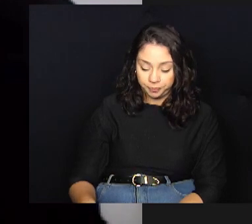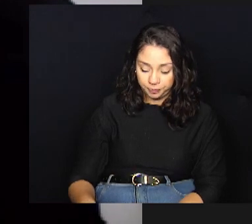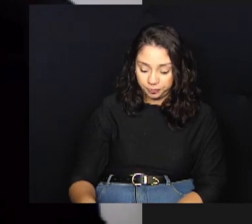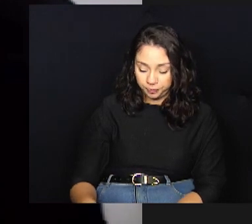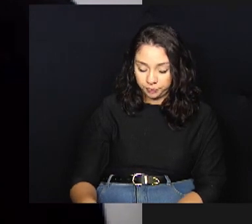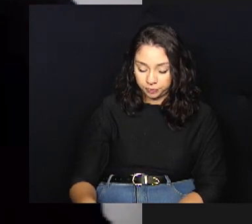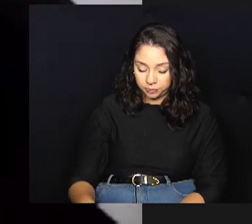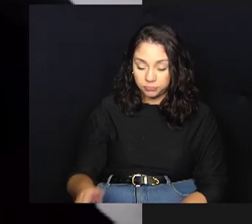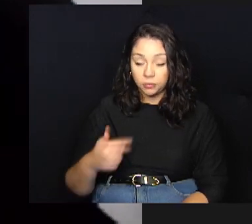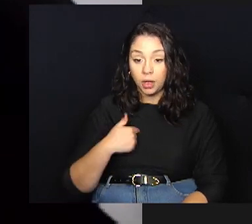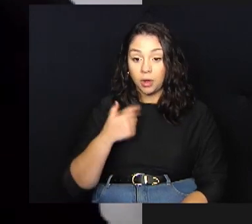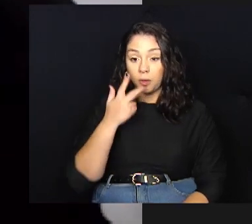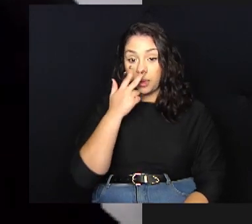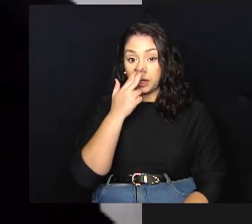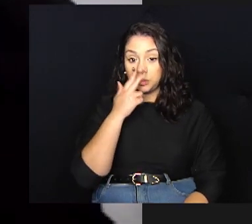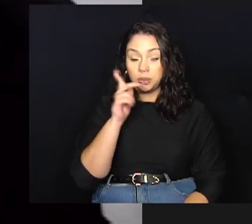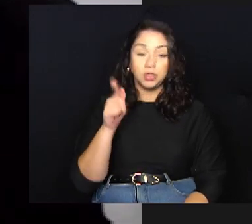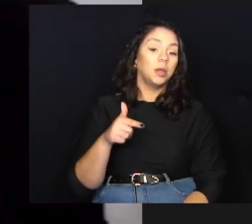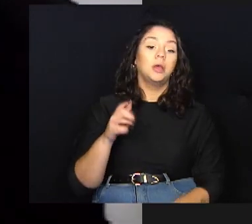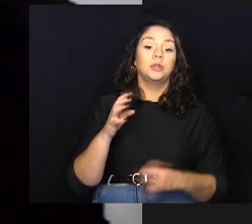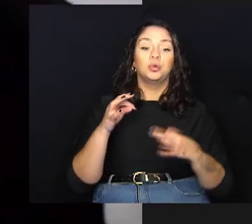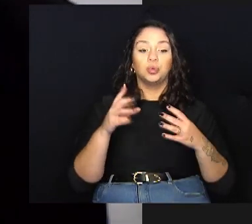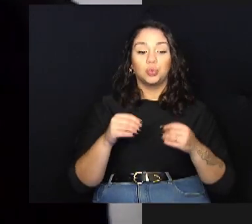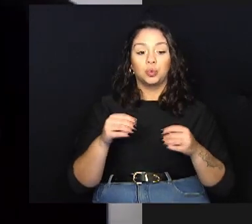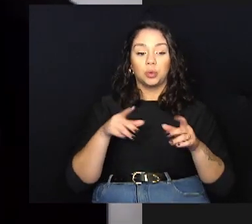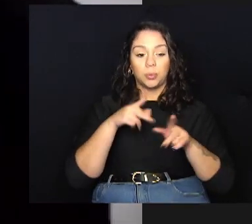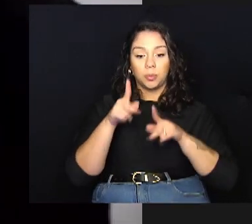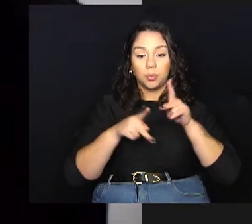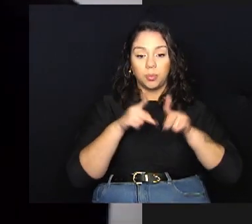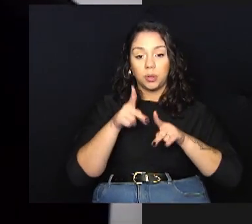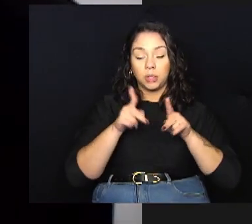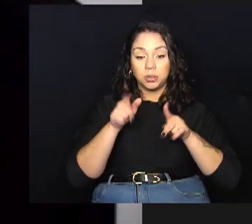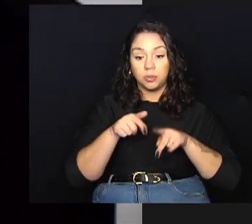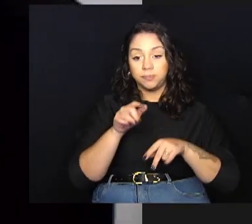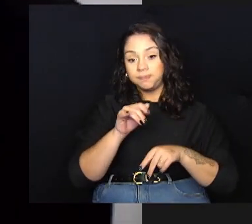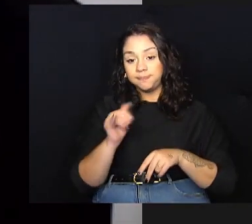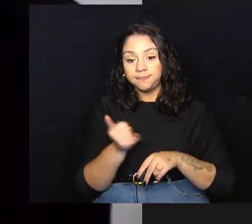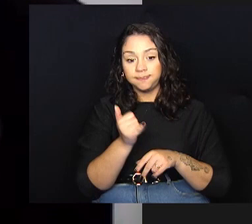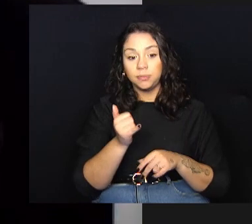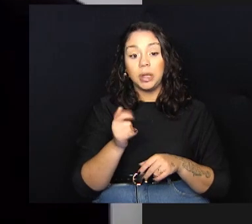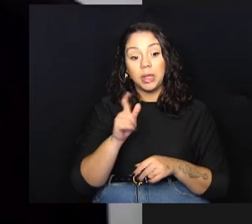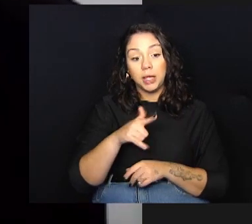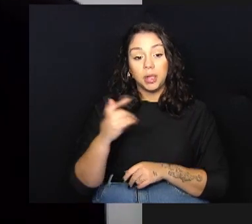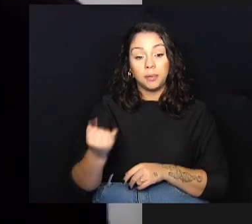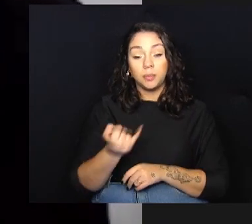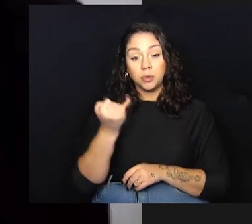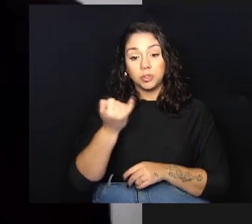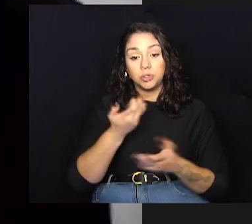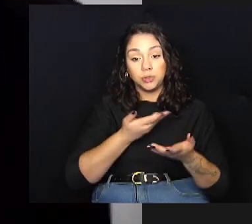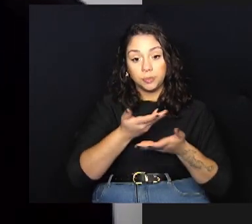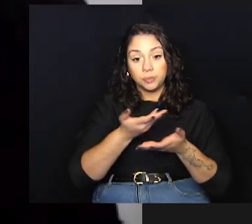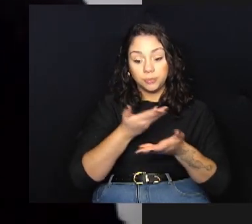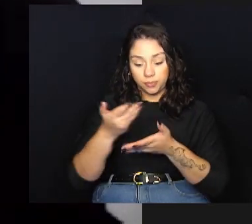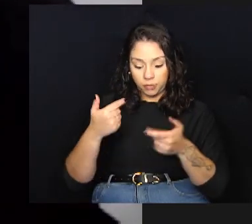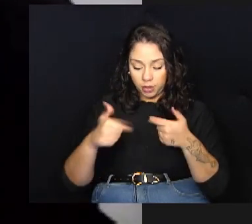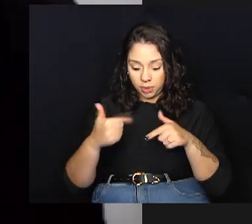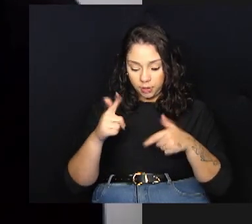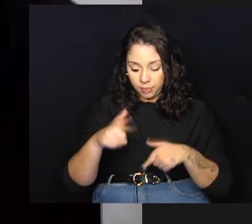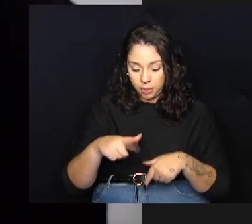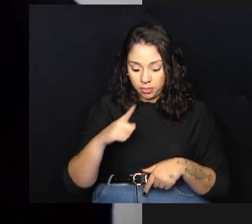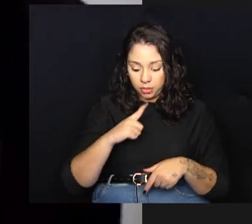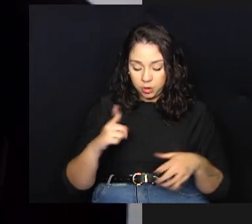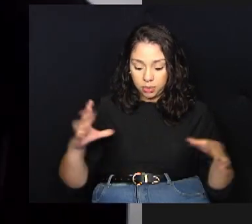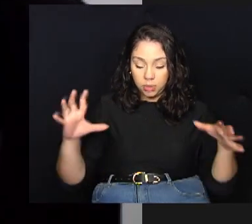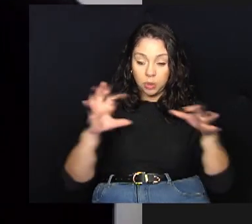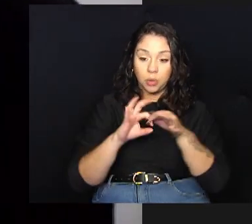dessa forma que a população ocupa o espaço é importante então é que haja um trabalho concatenado